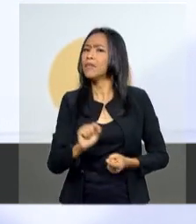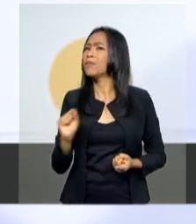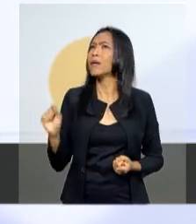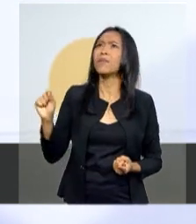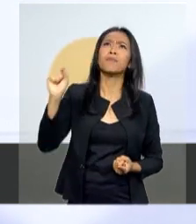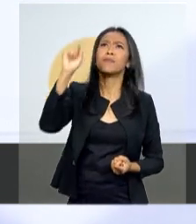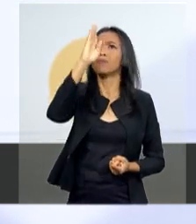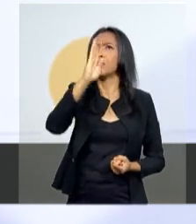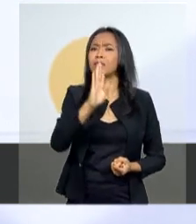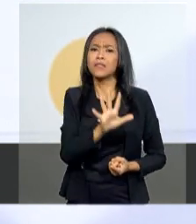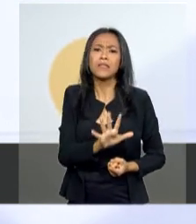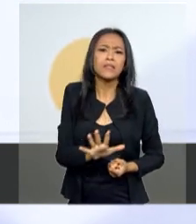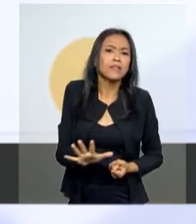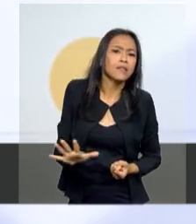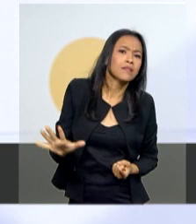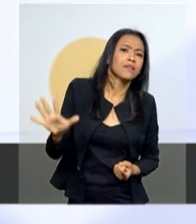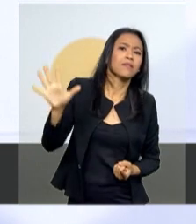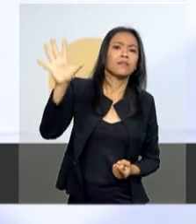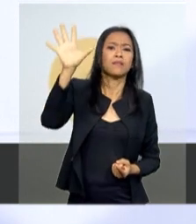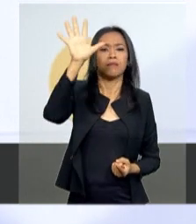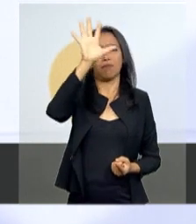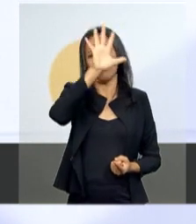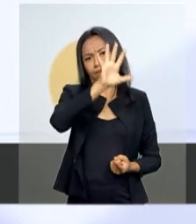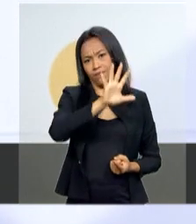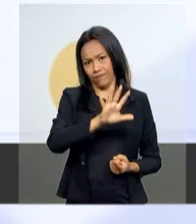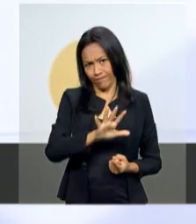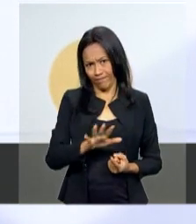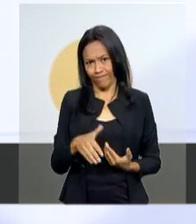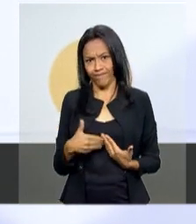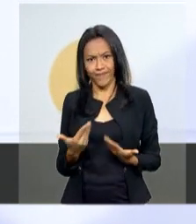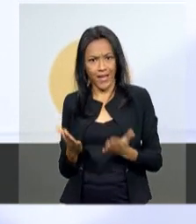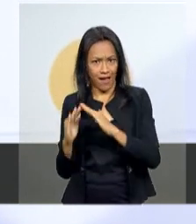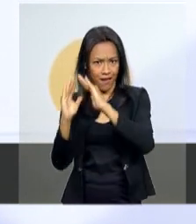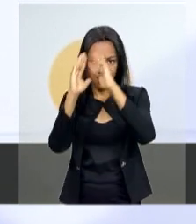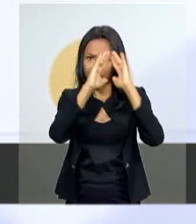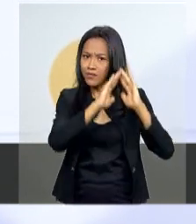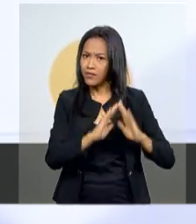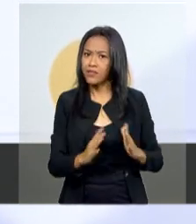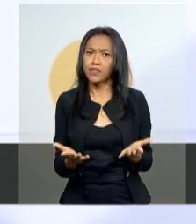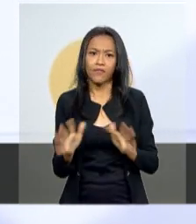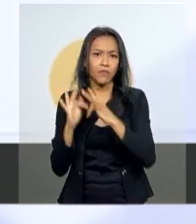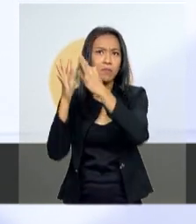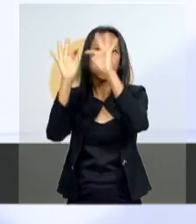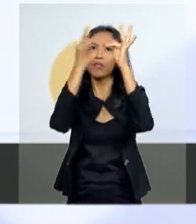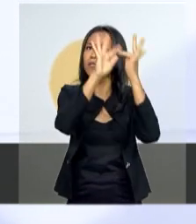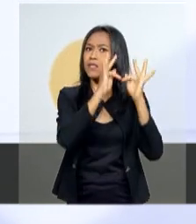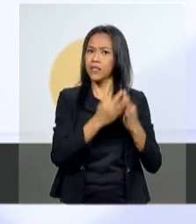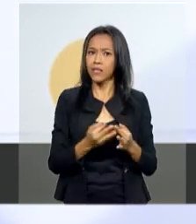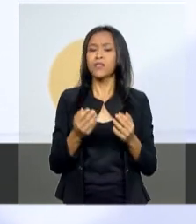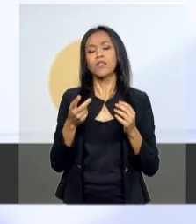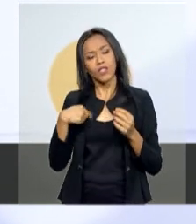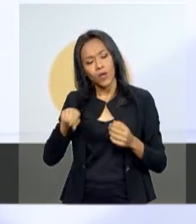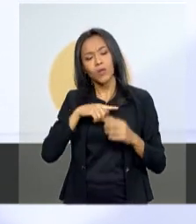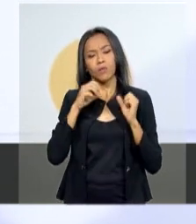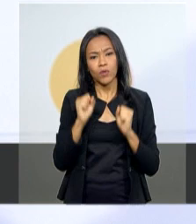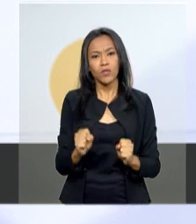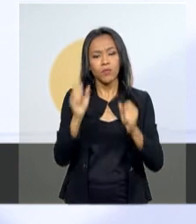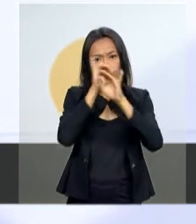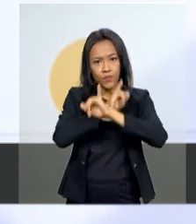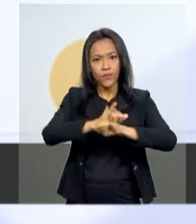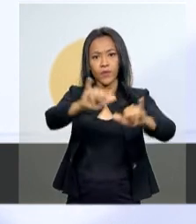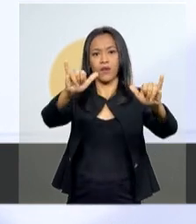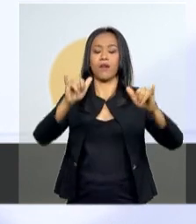em cada lar o bar que tivemos nós possamos divulgar que